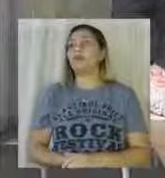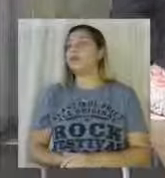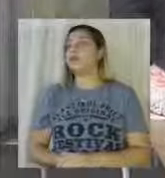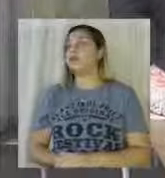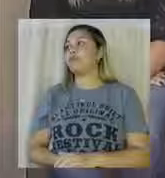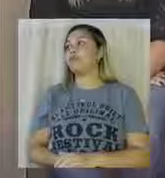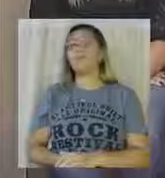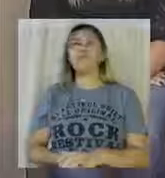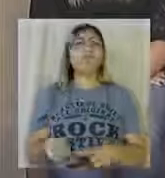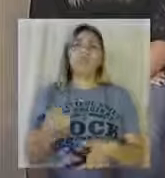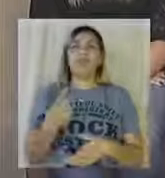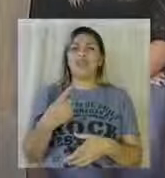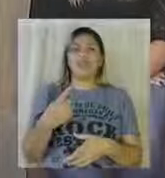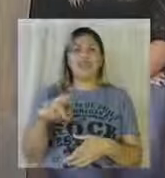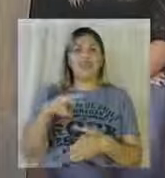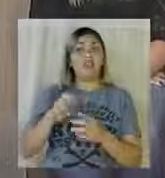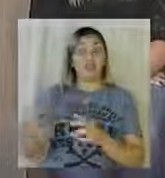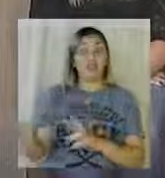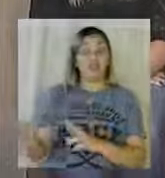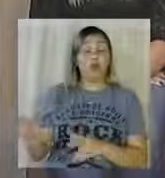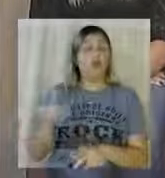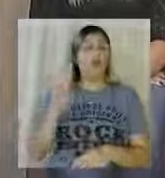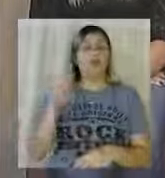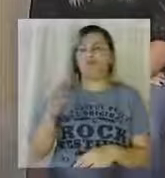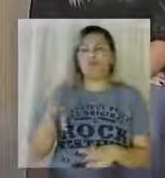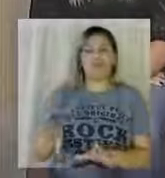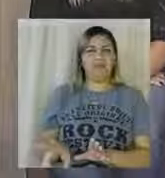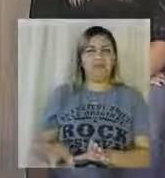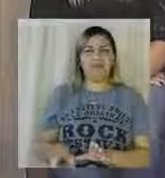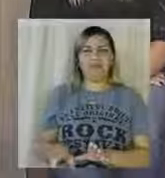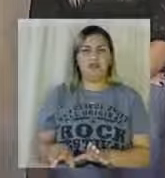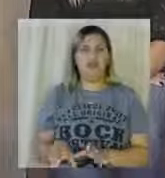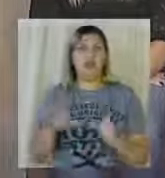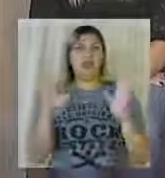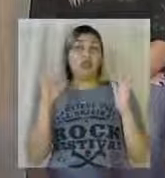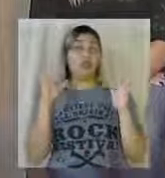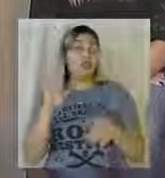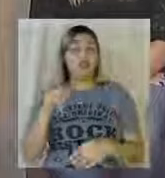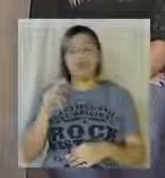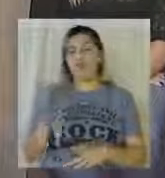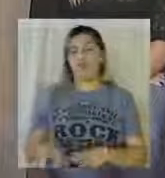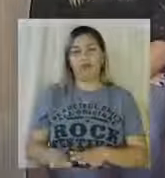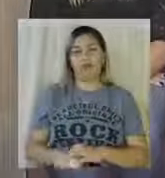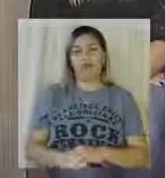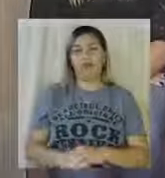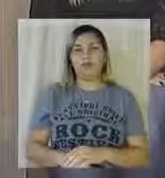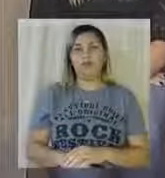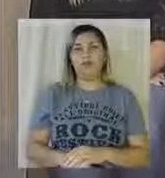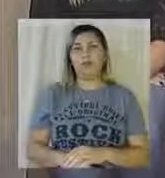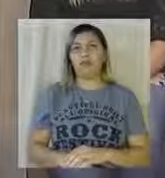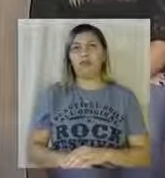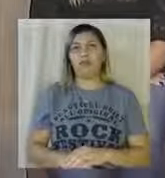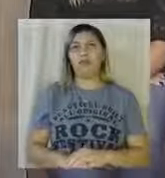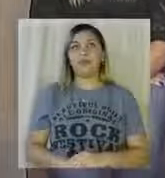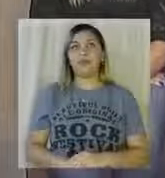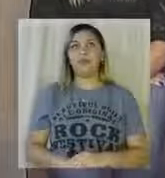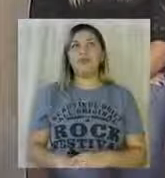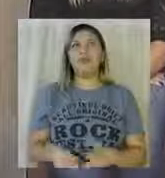Ela disse que não, nunca senti preconceito em questão de namorar, nunca. Eu